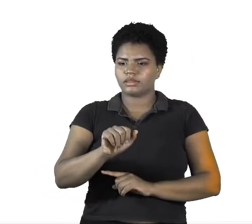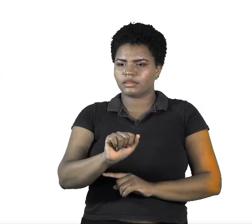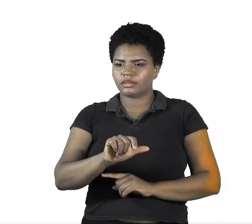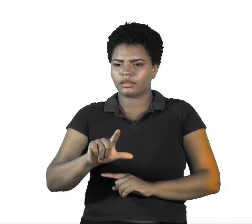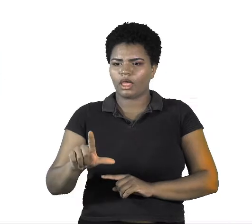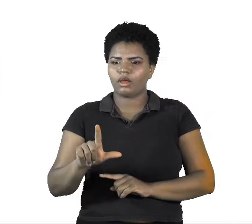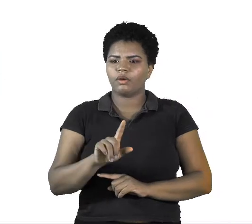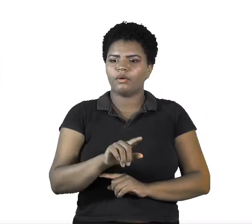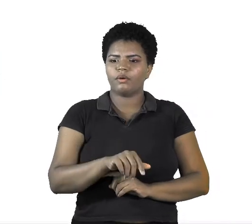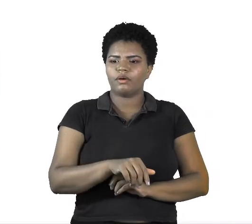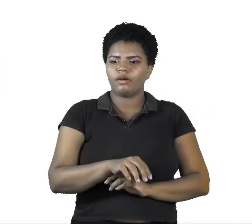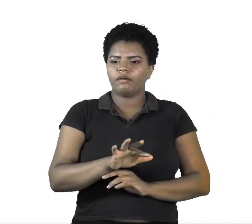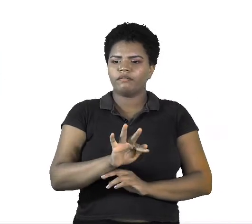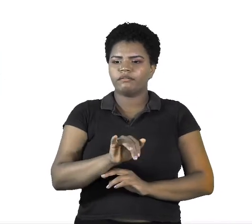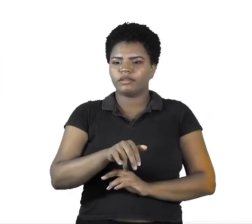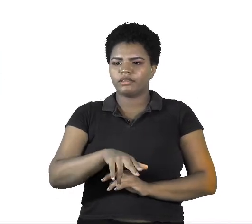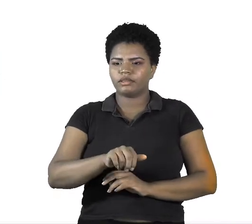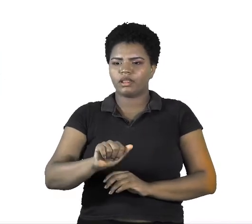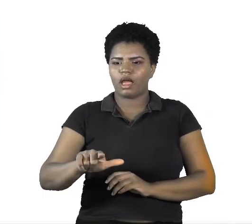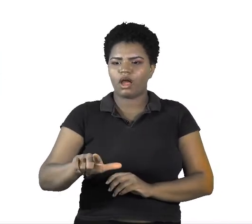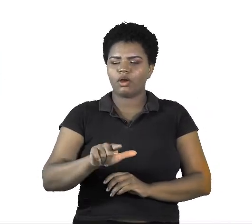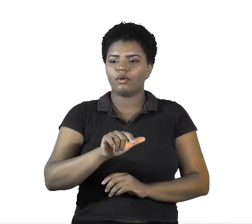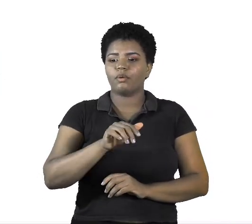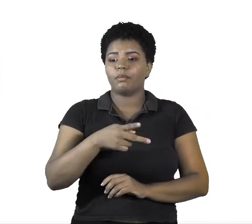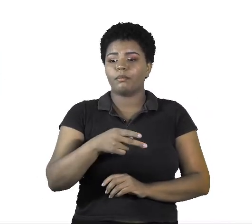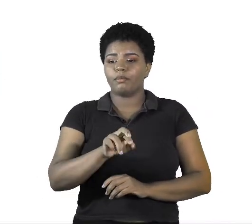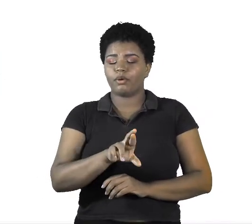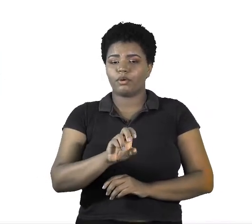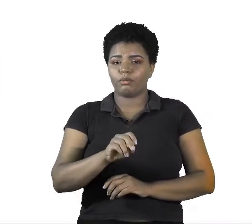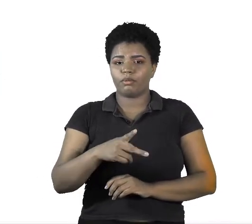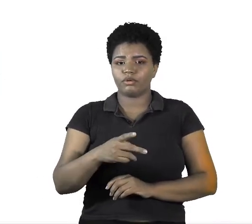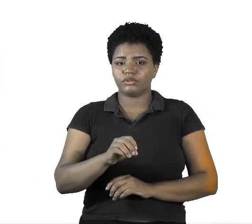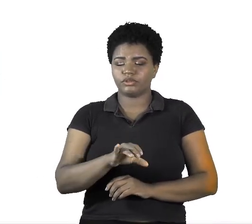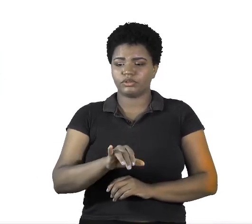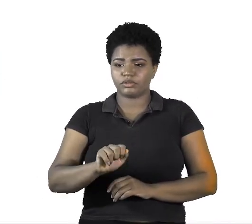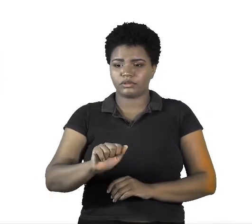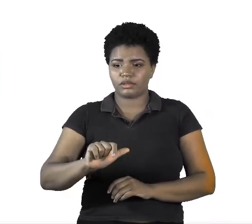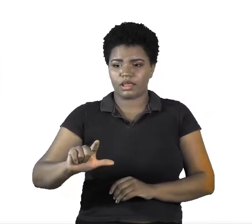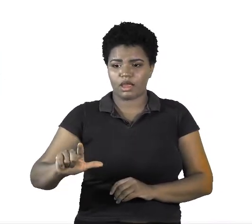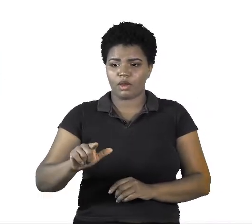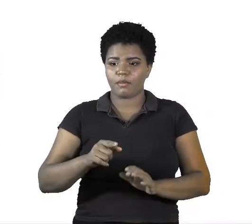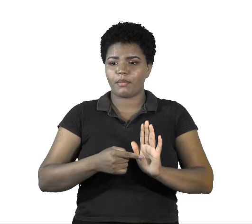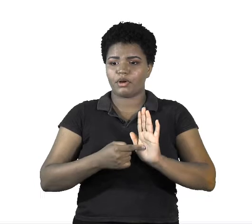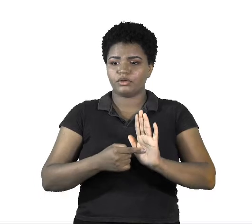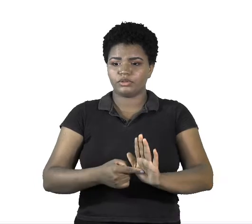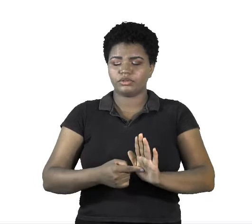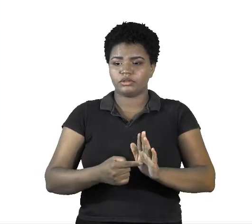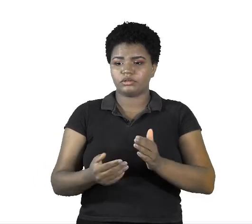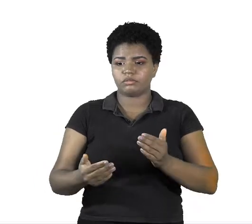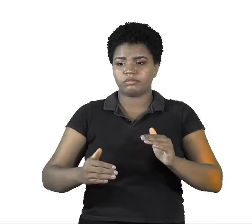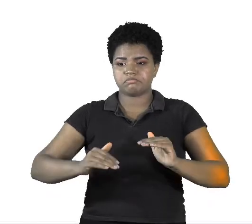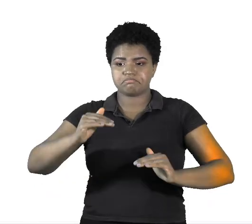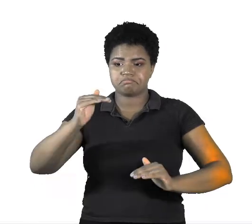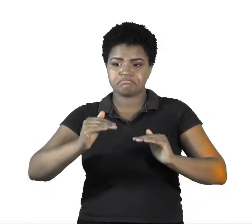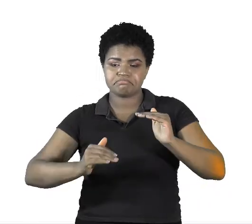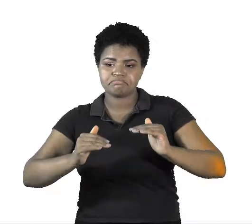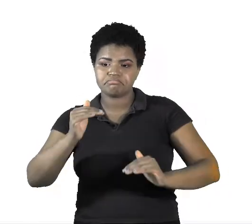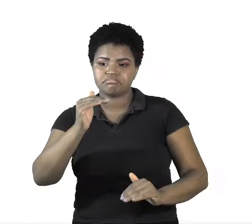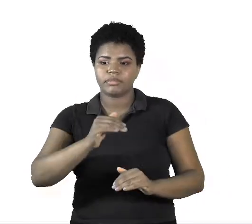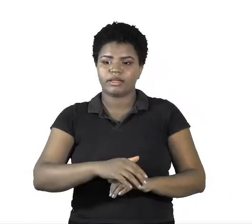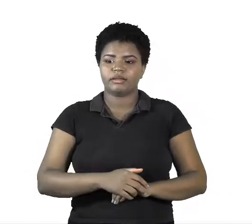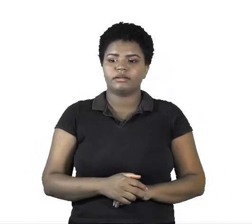objetivo, a fim de que, para que. Proporcional, indicando proporção, a proporção que, a medida